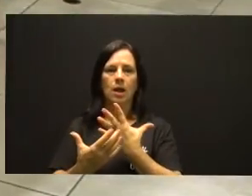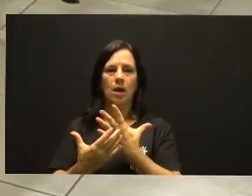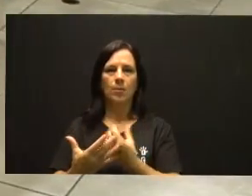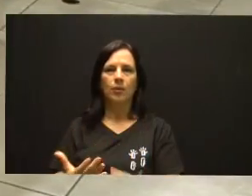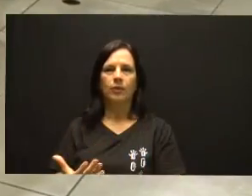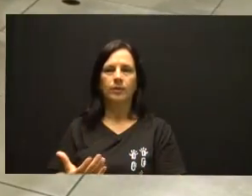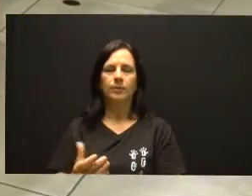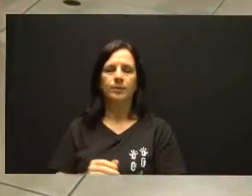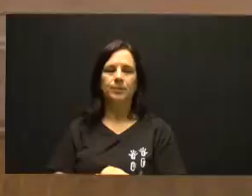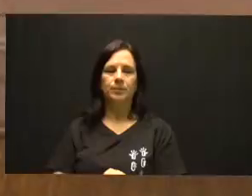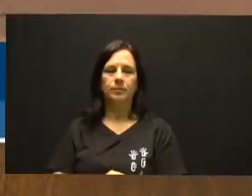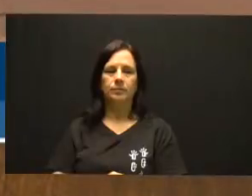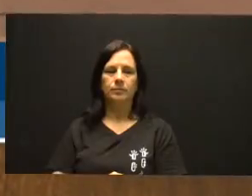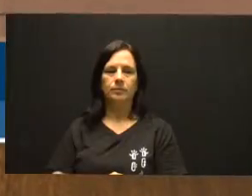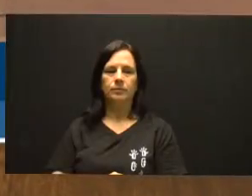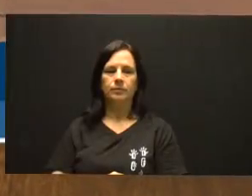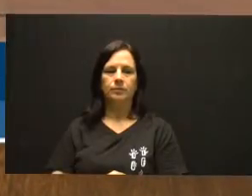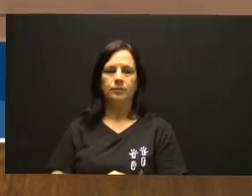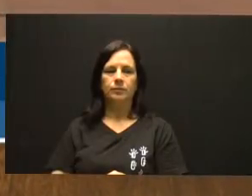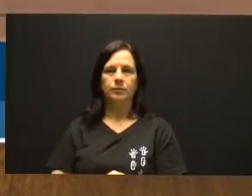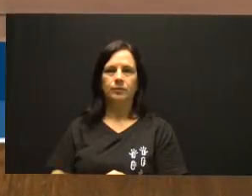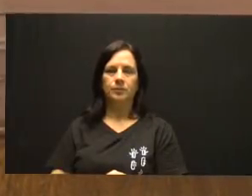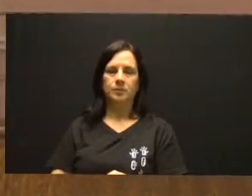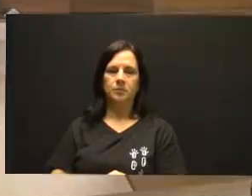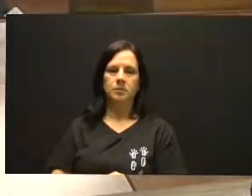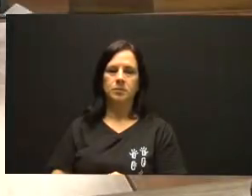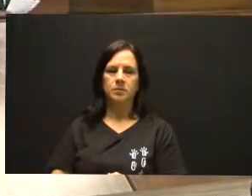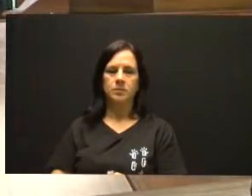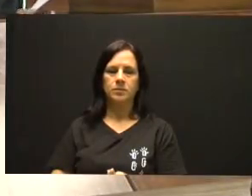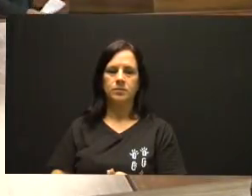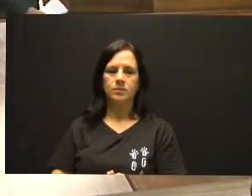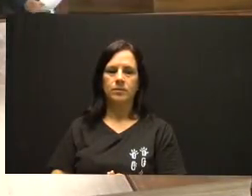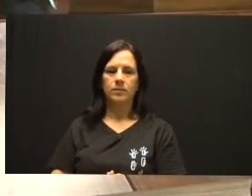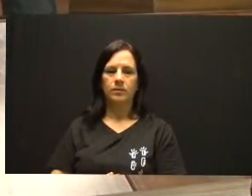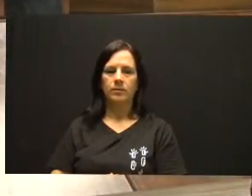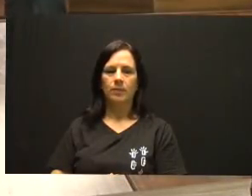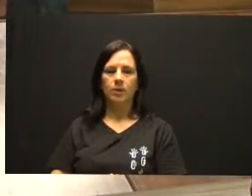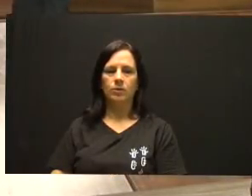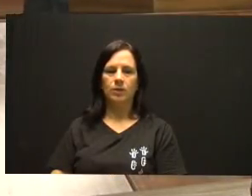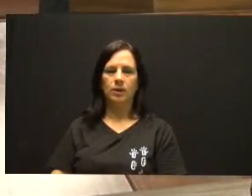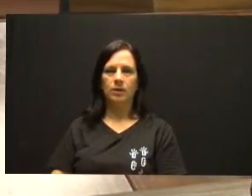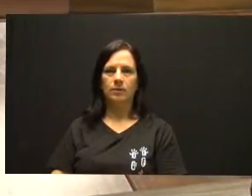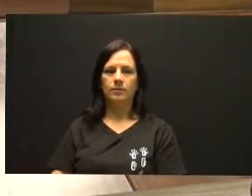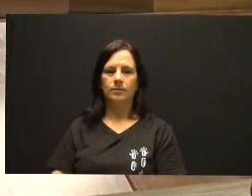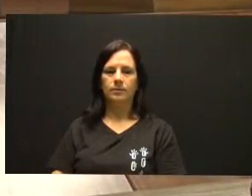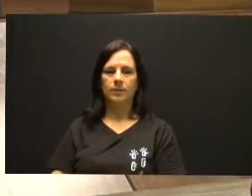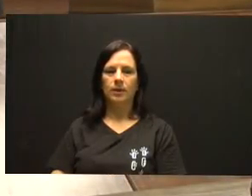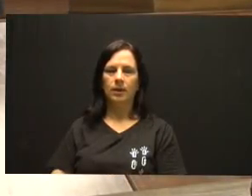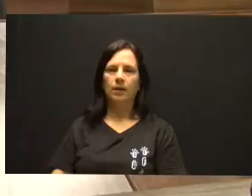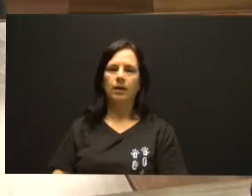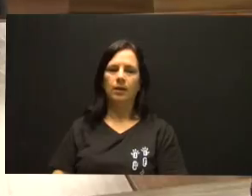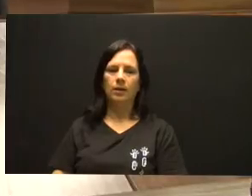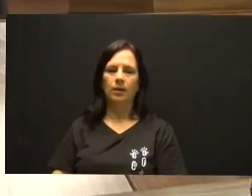Aprovado. Com a palavra, vereador Lalá. Esse é meu vereador,